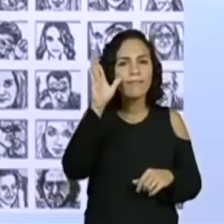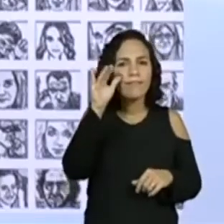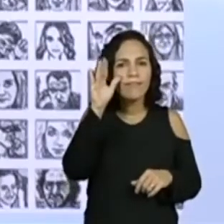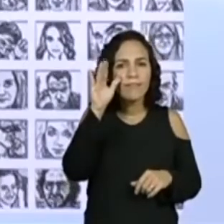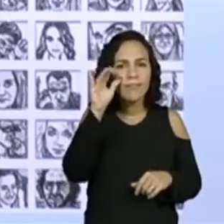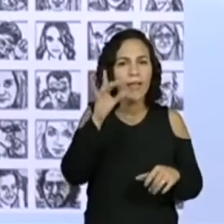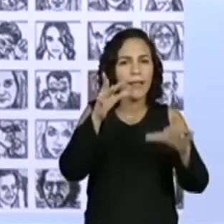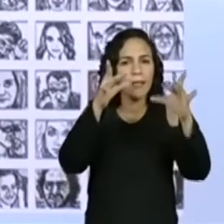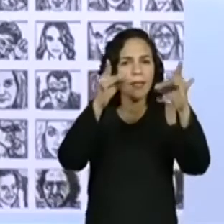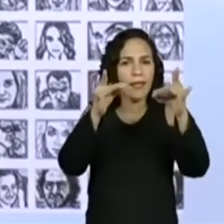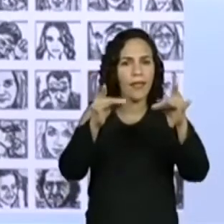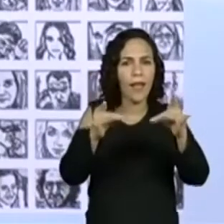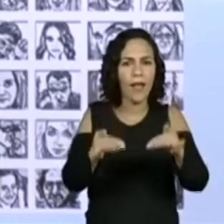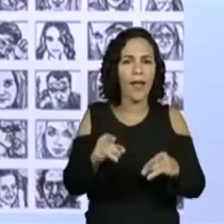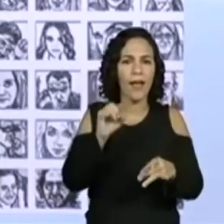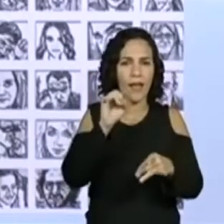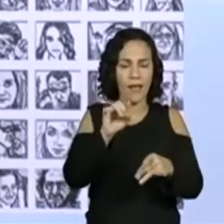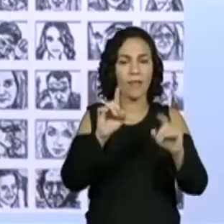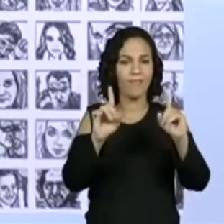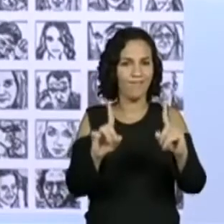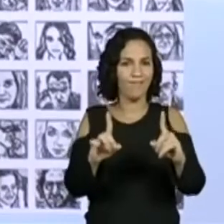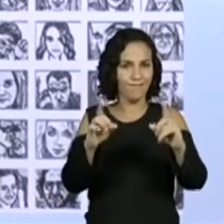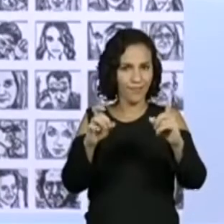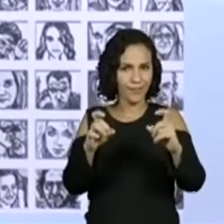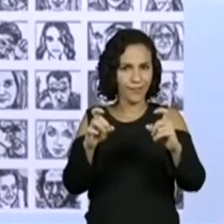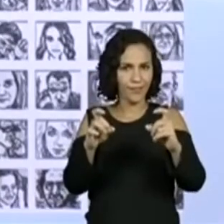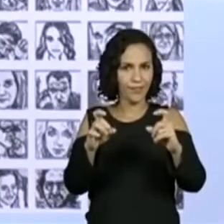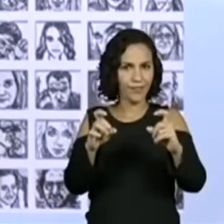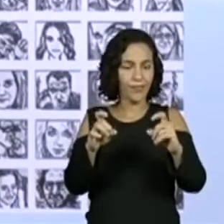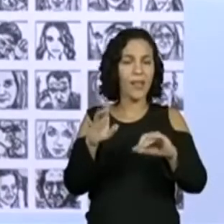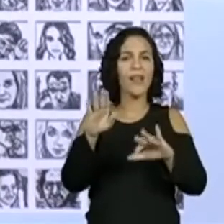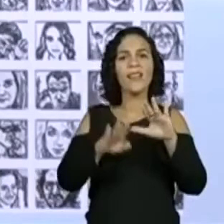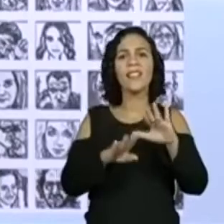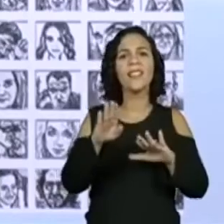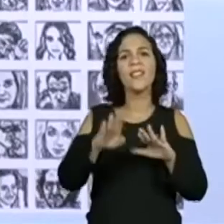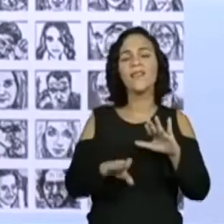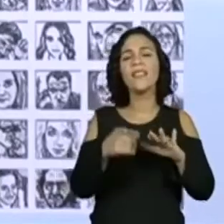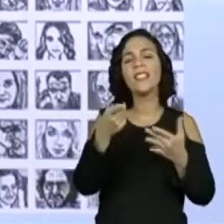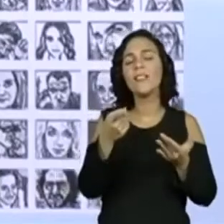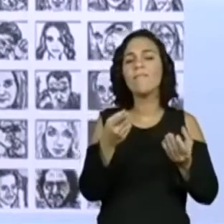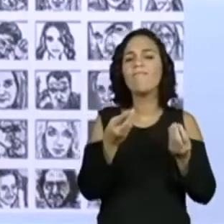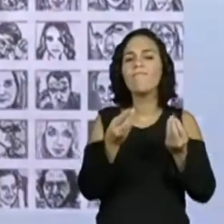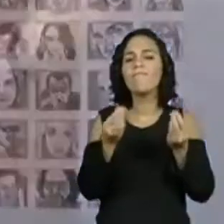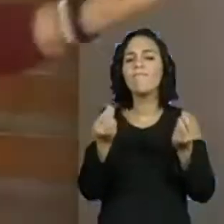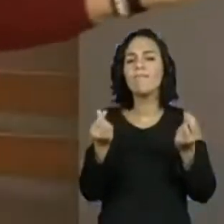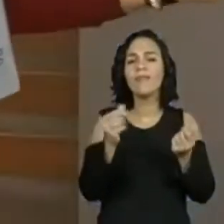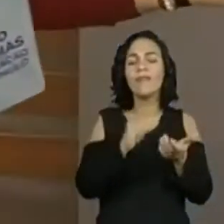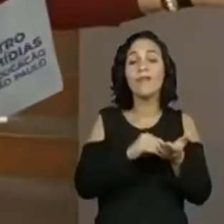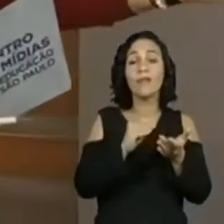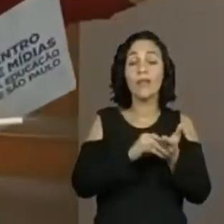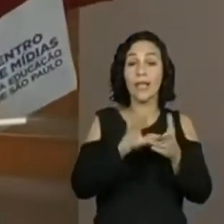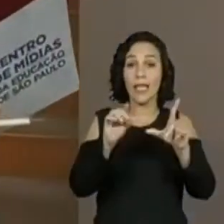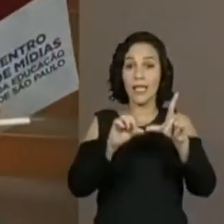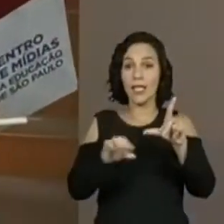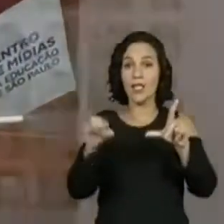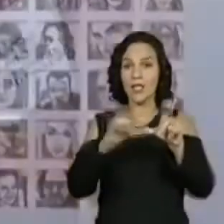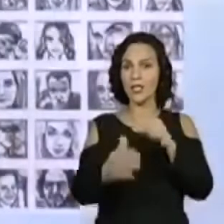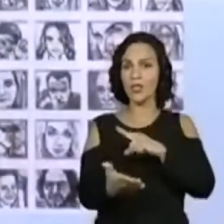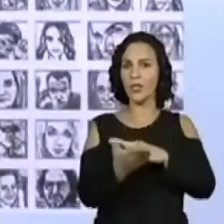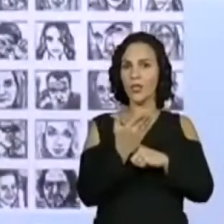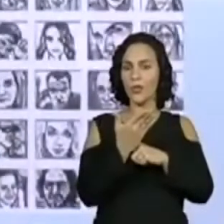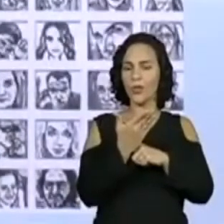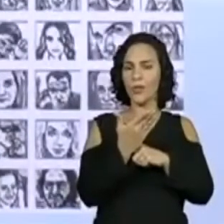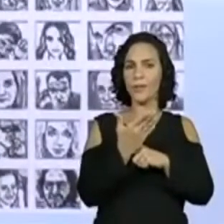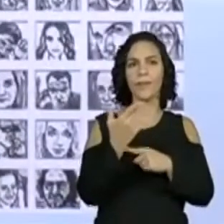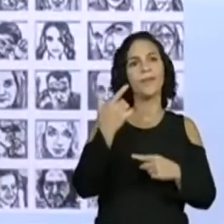descrição da foto não traz muita informação. Você concorda? A gente percebe que a gente precisa